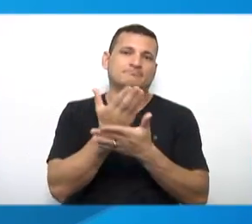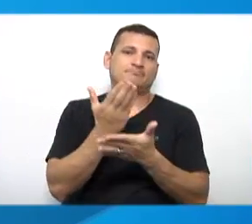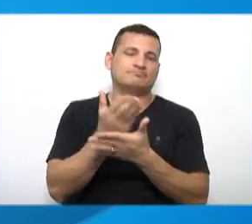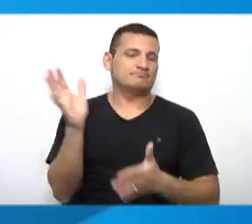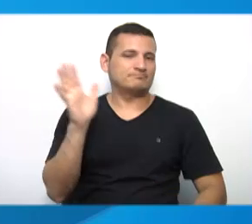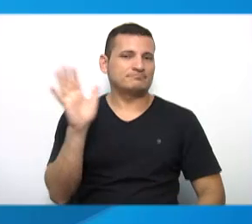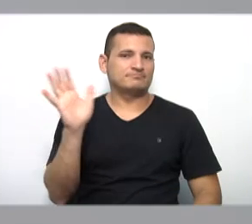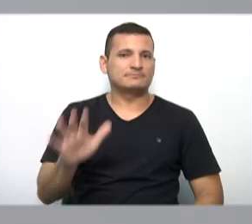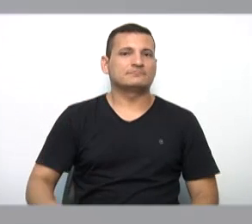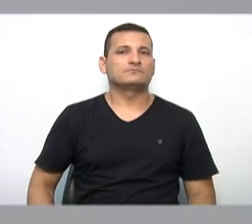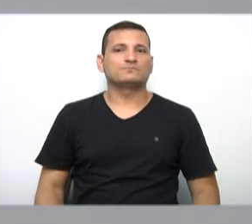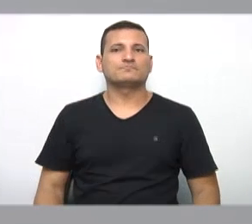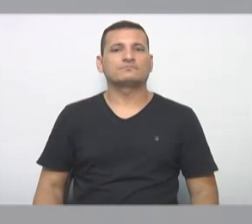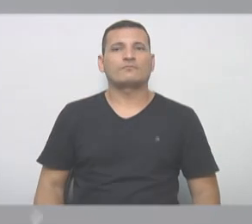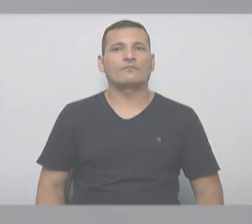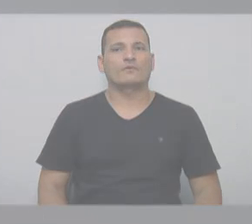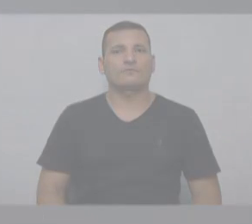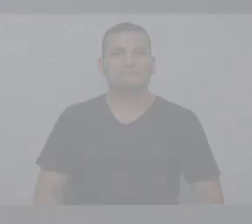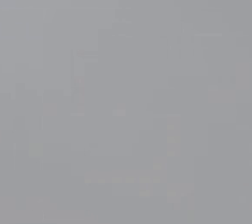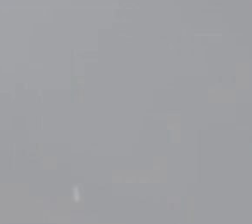até a próxima!